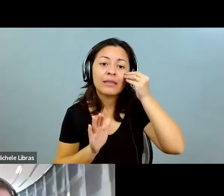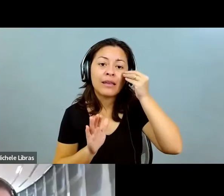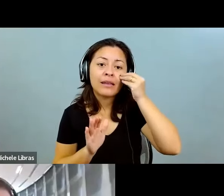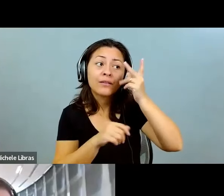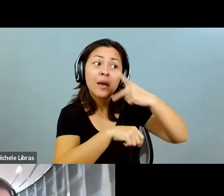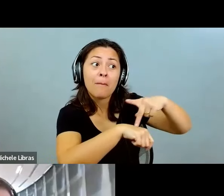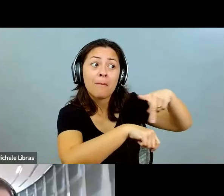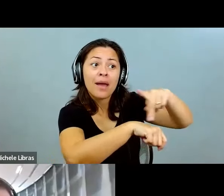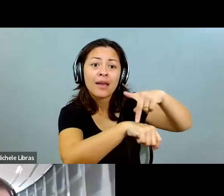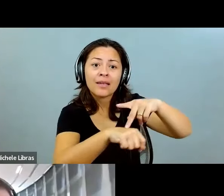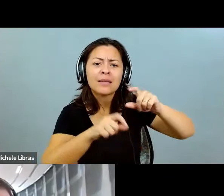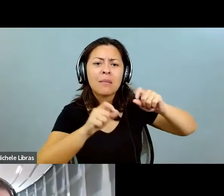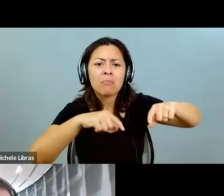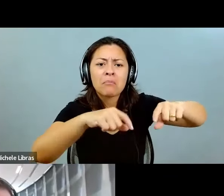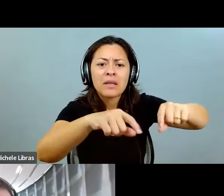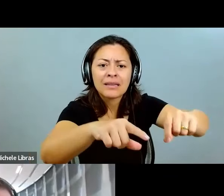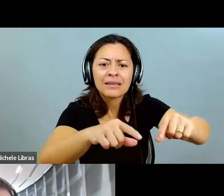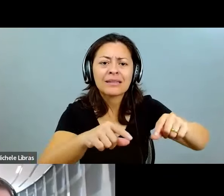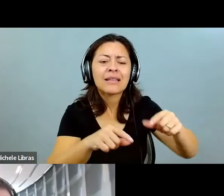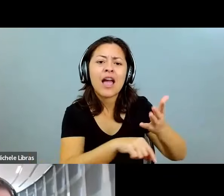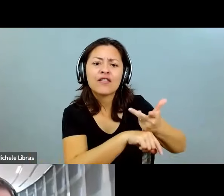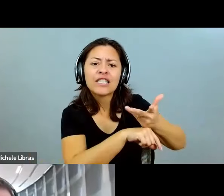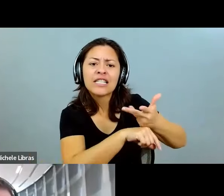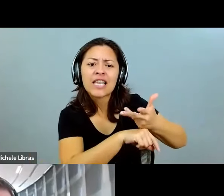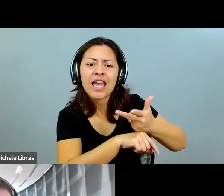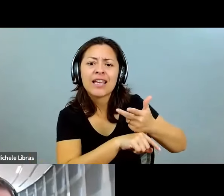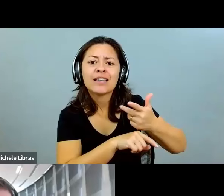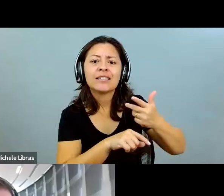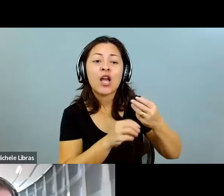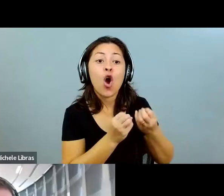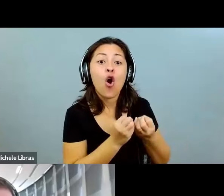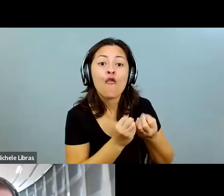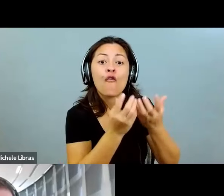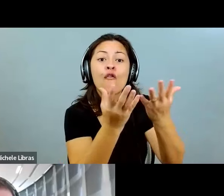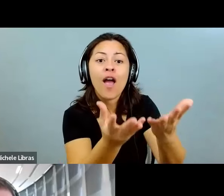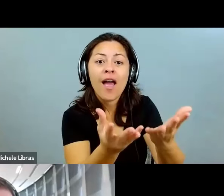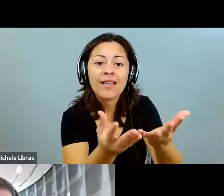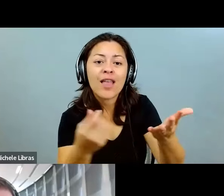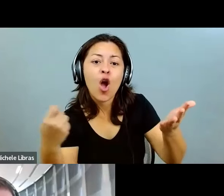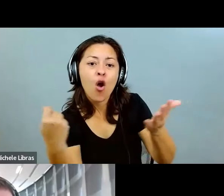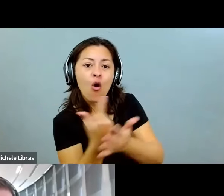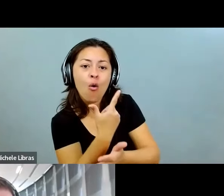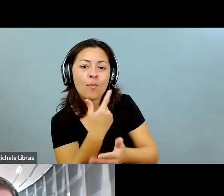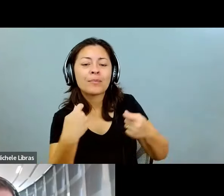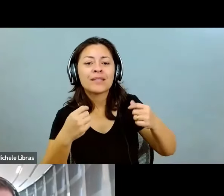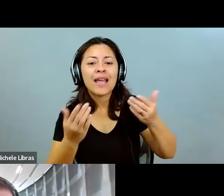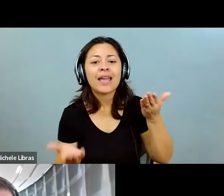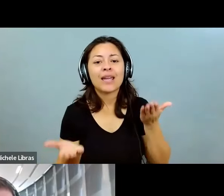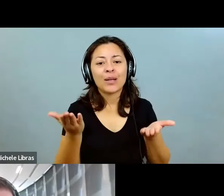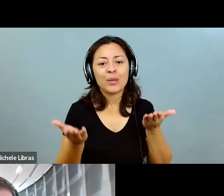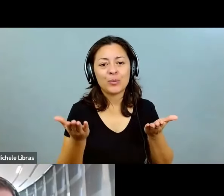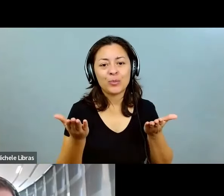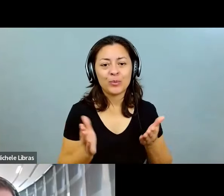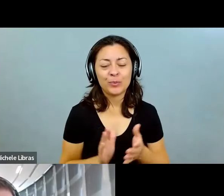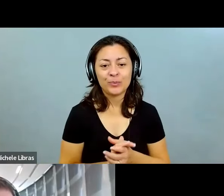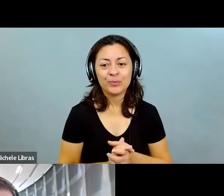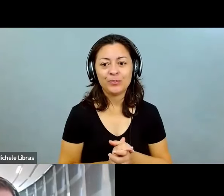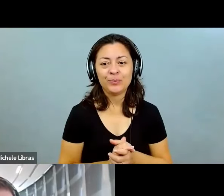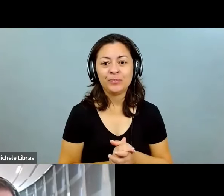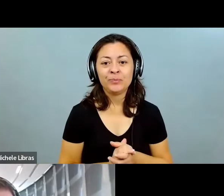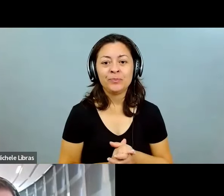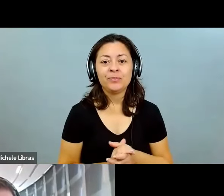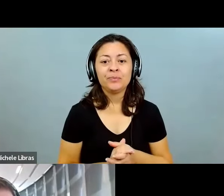eficiente reduz área plantada E aí regula a oferta e é o passo seguinte é o preço alto agora o Brasil pensando em em